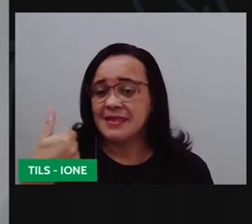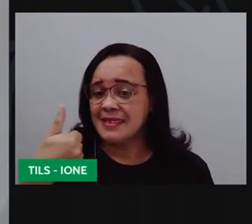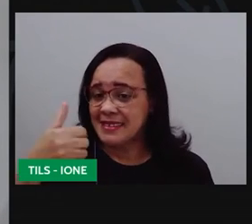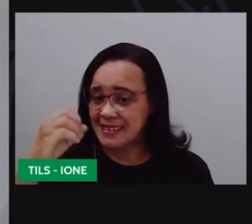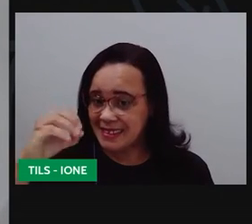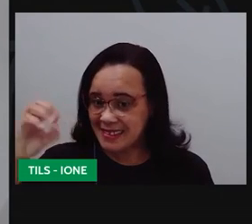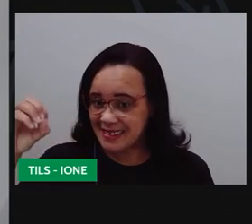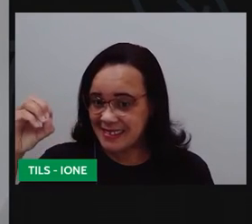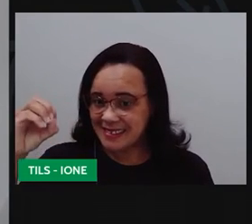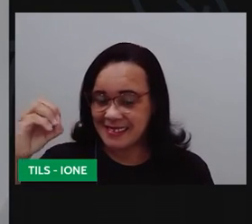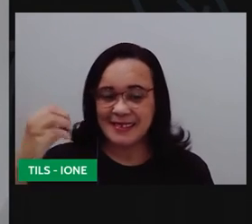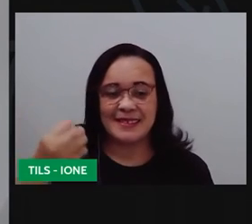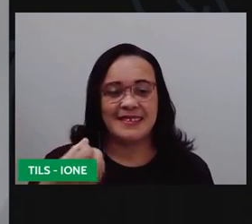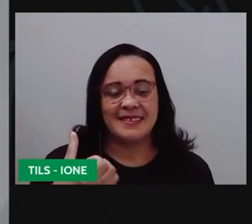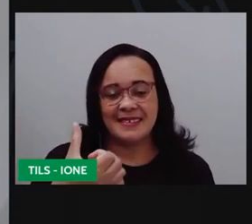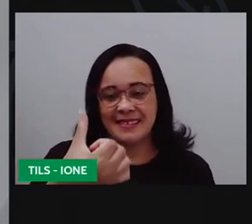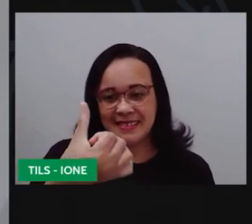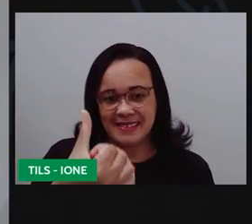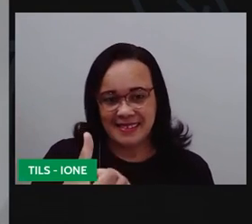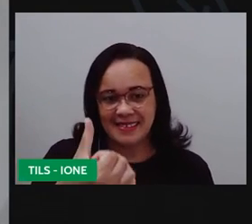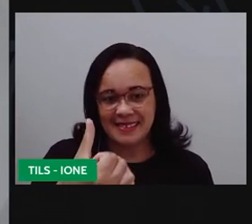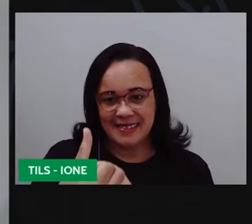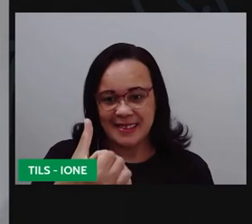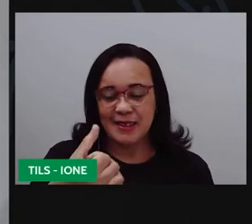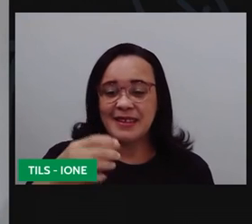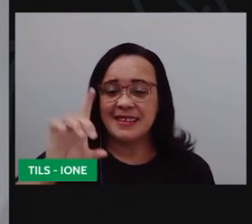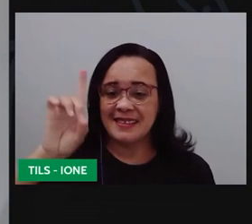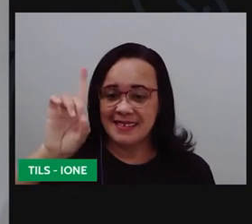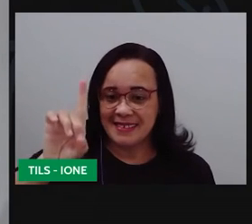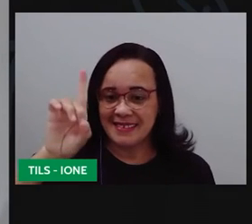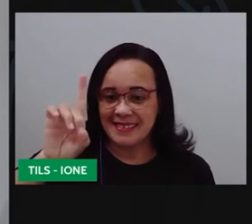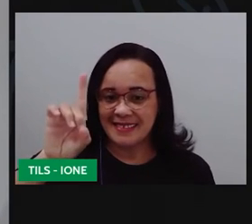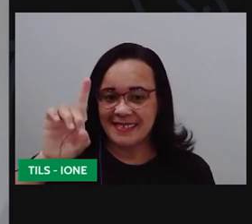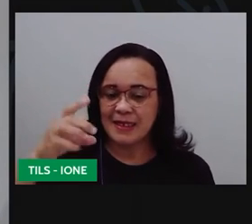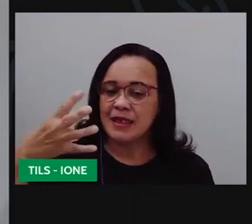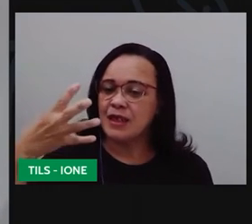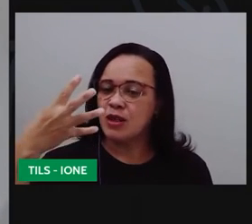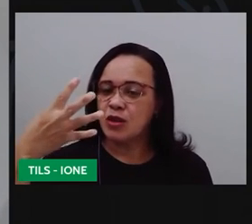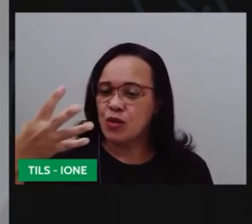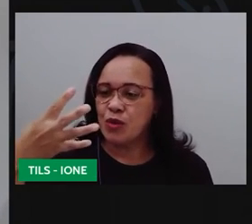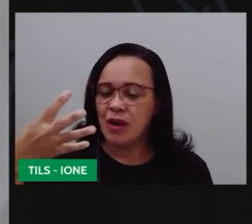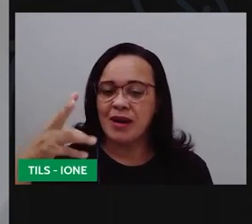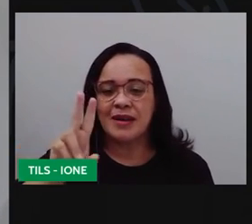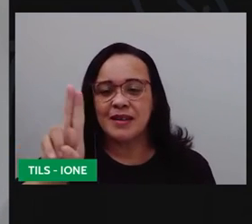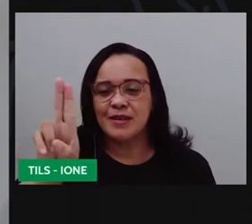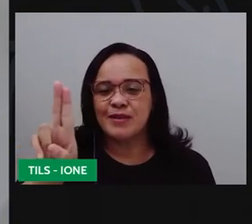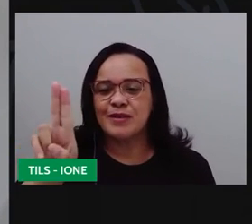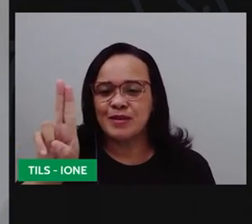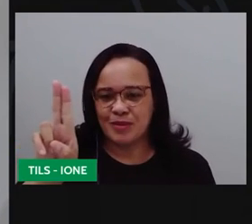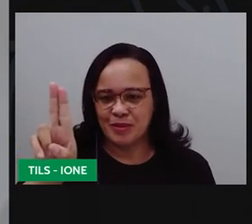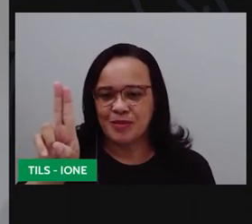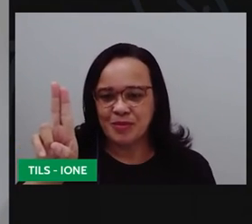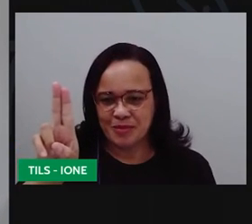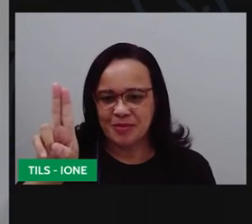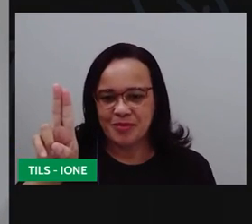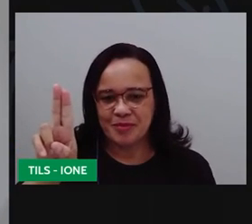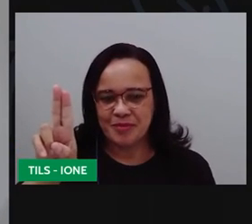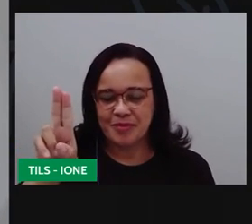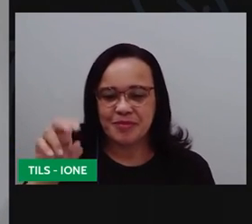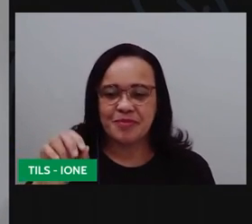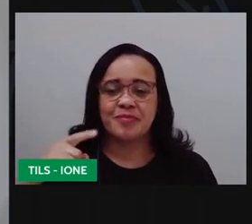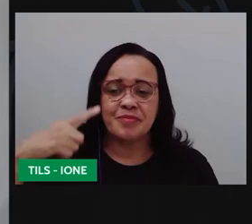centenas só 66 dezenas e 4 unid é